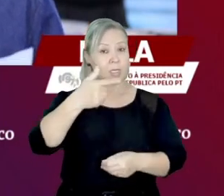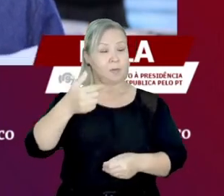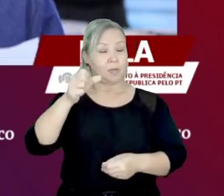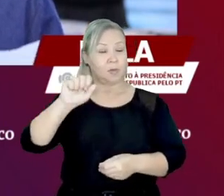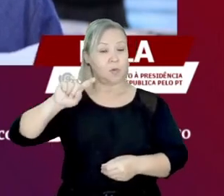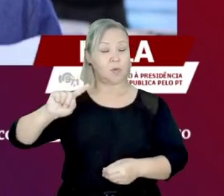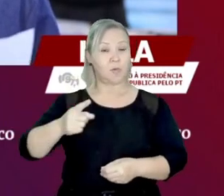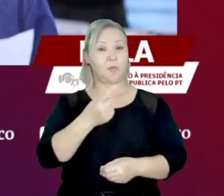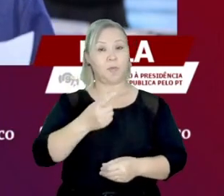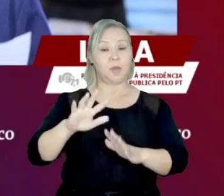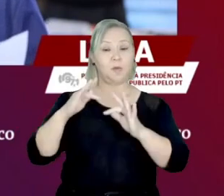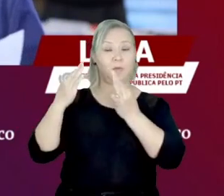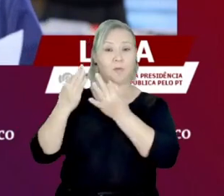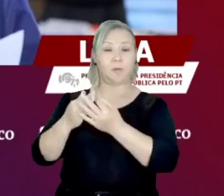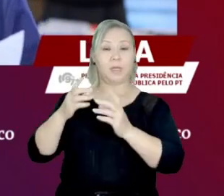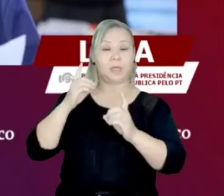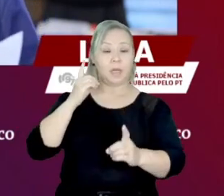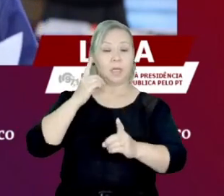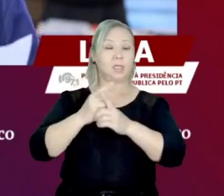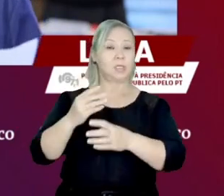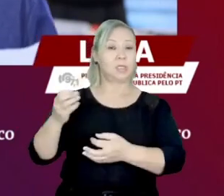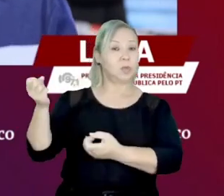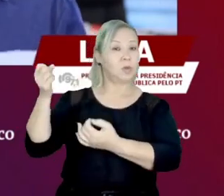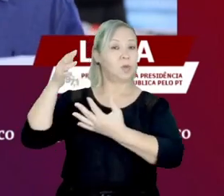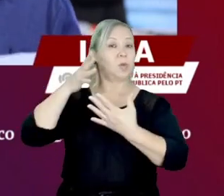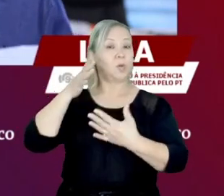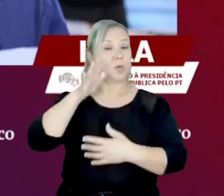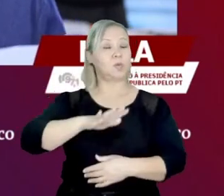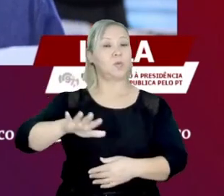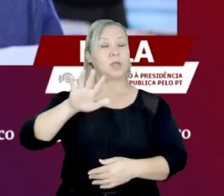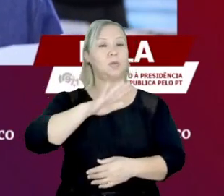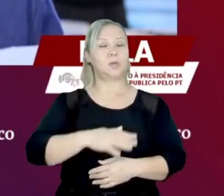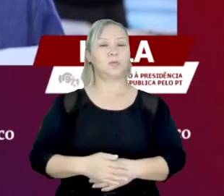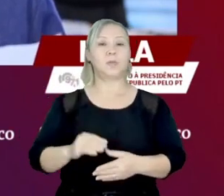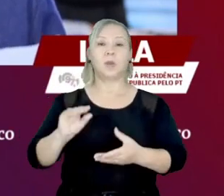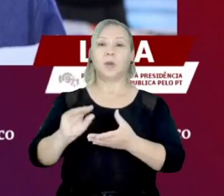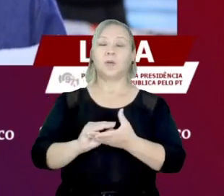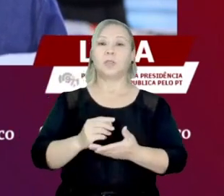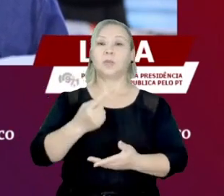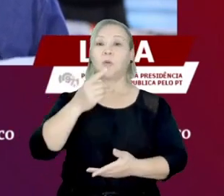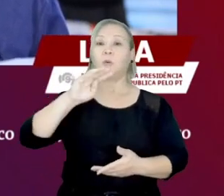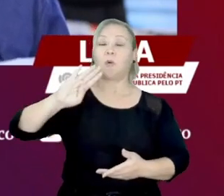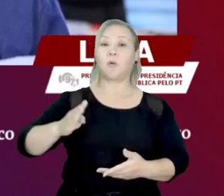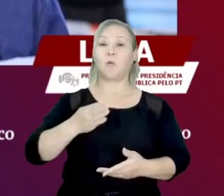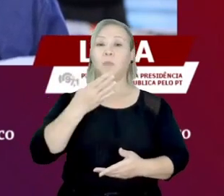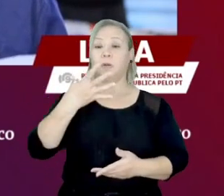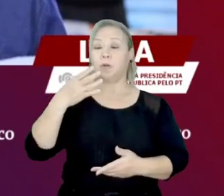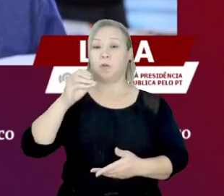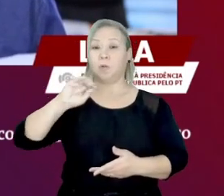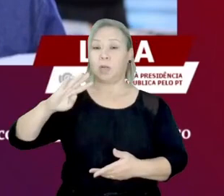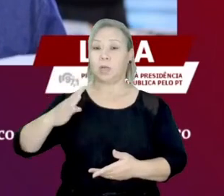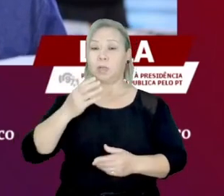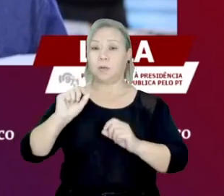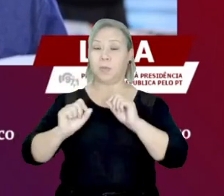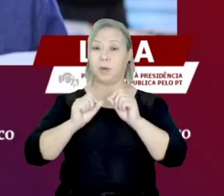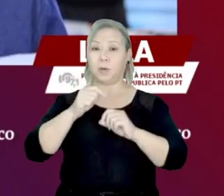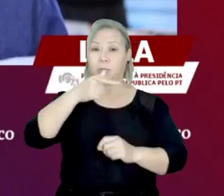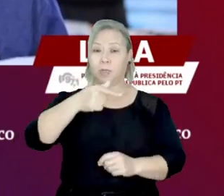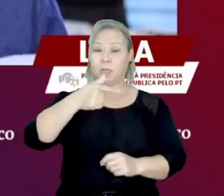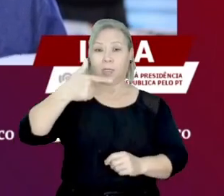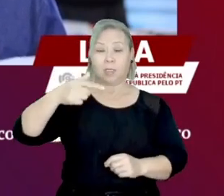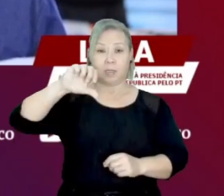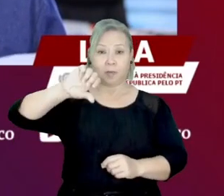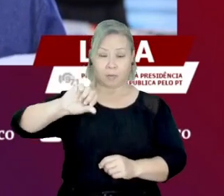729 obras do Parque 1 e 2 foram concluídas em Minas Gerais e 980 obras do Parque 1 e 2 que